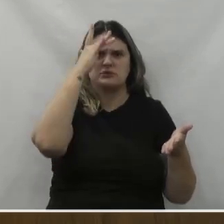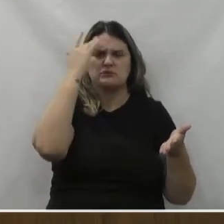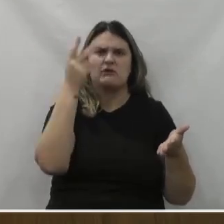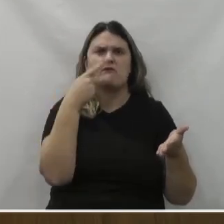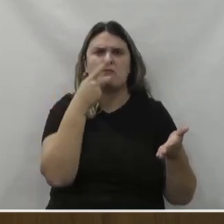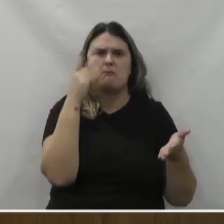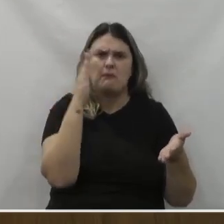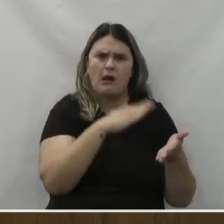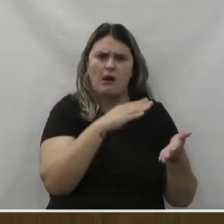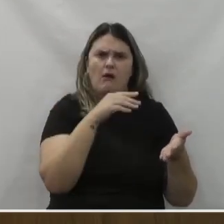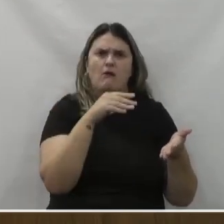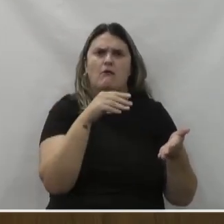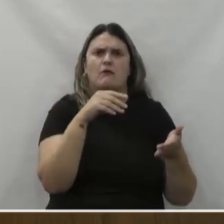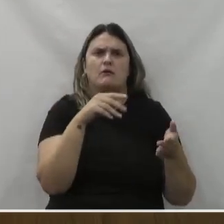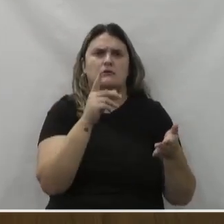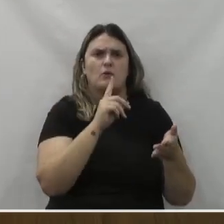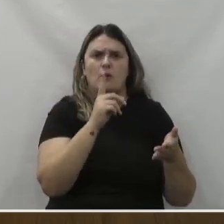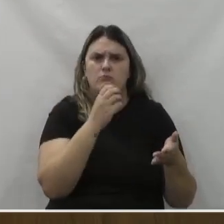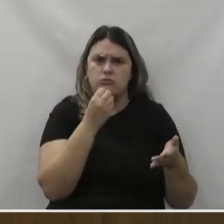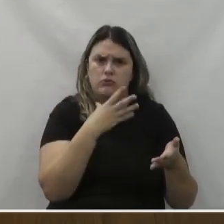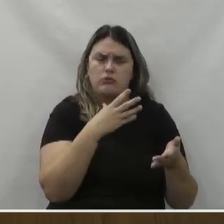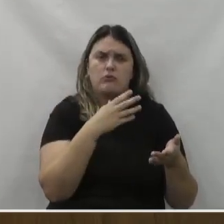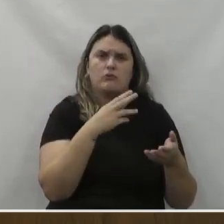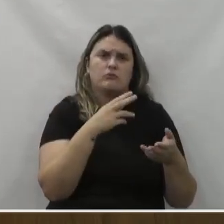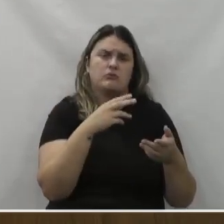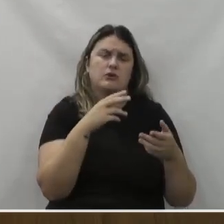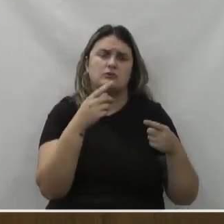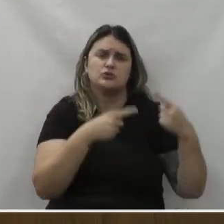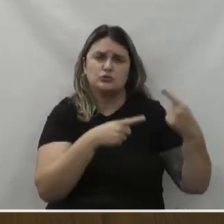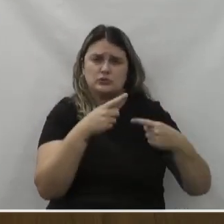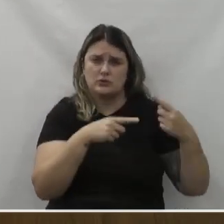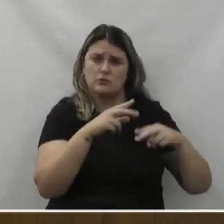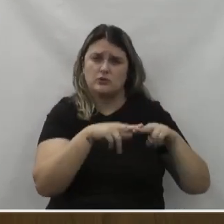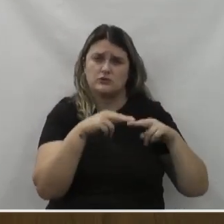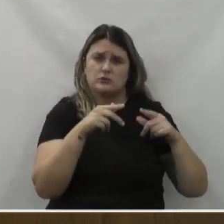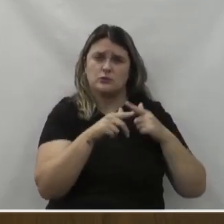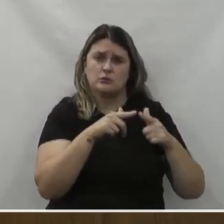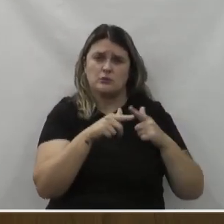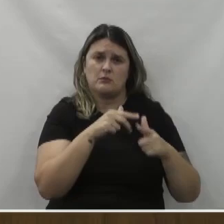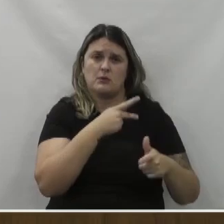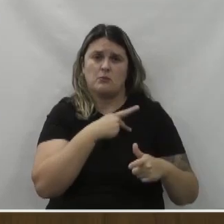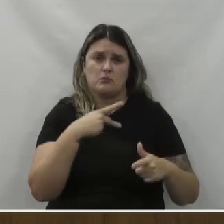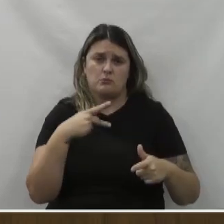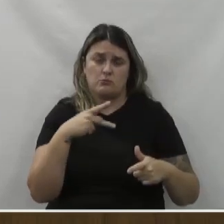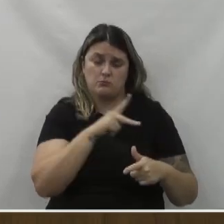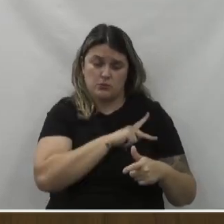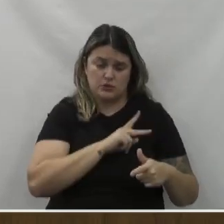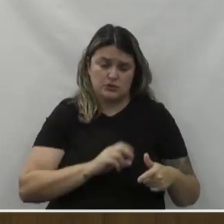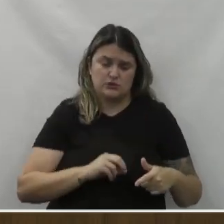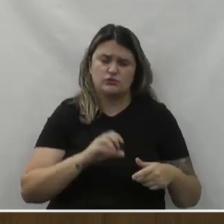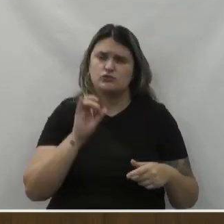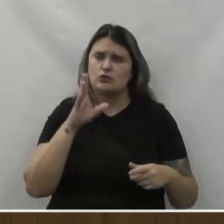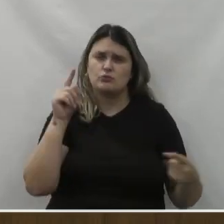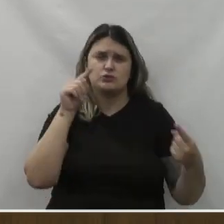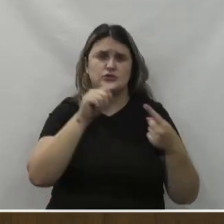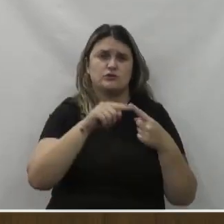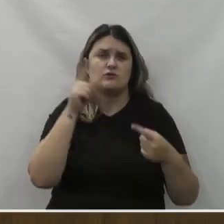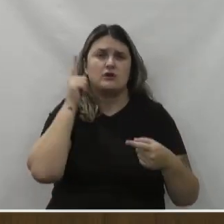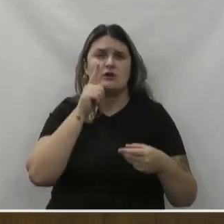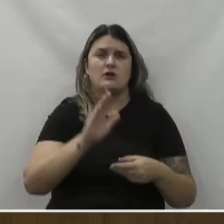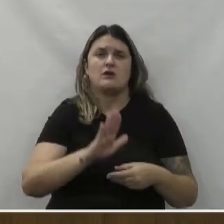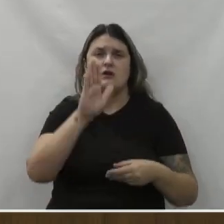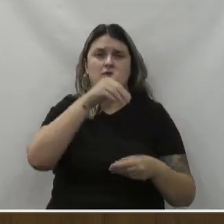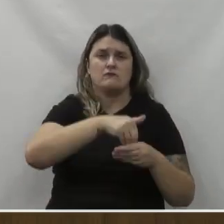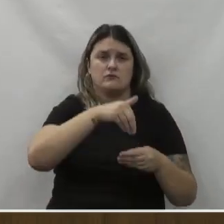pela gestão anterior aí, por questões políticas, com objetivo eleitoral, infelizmente. Então, a